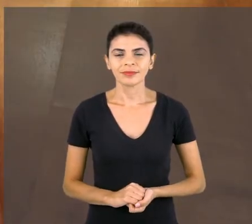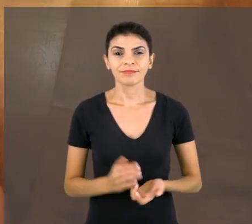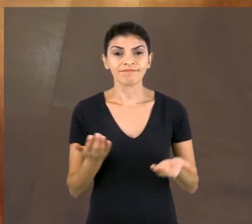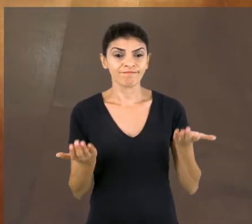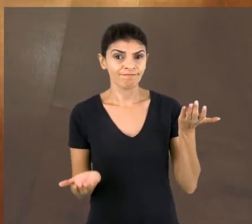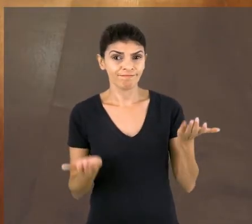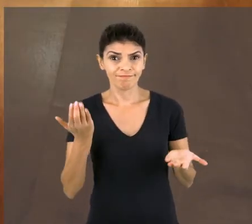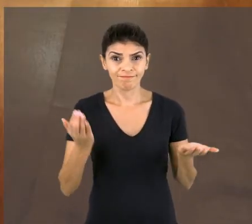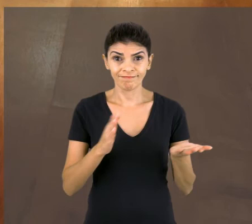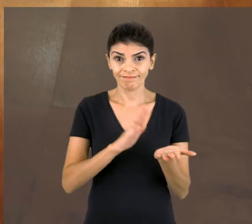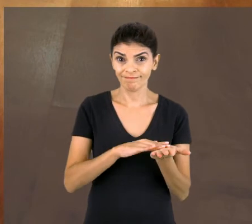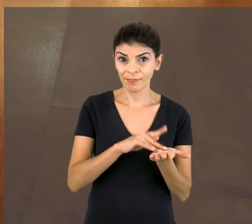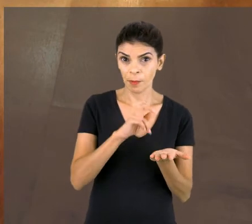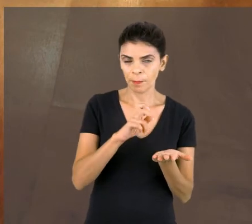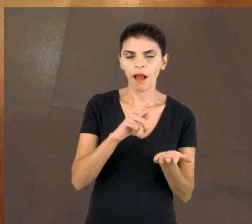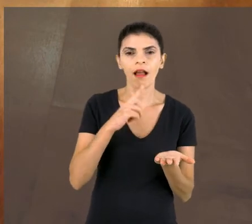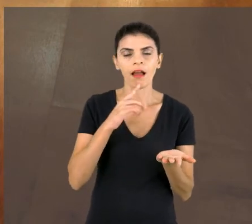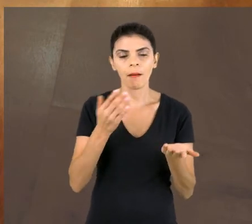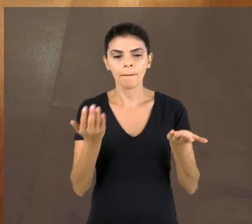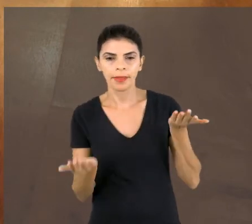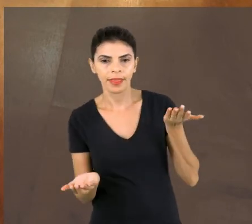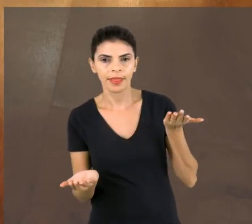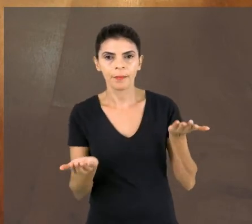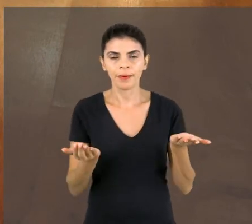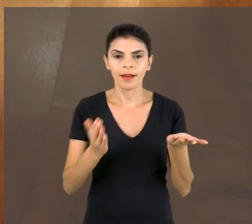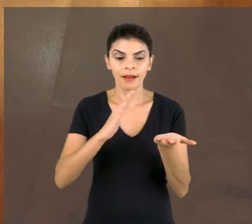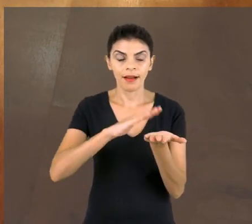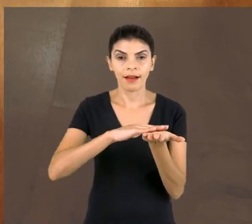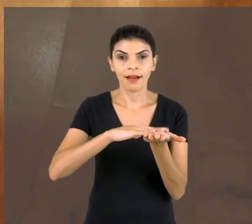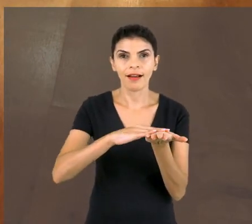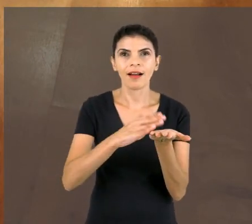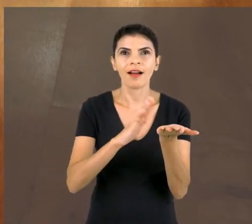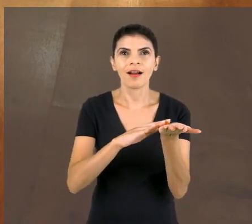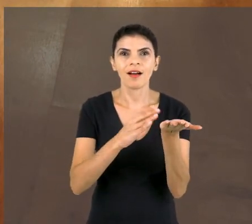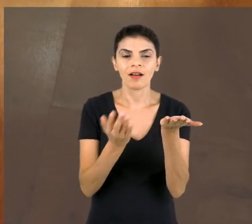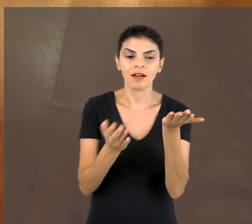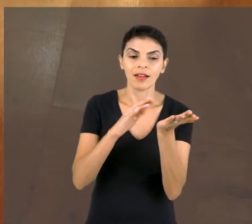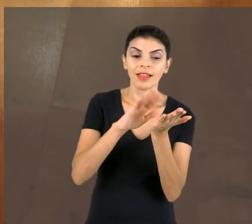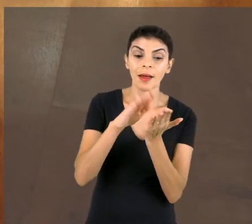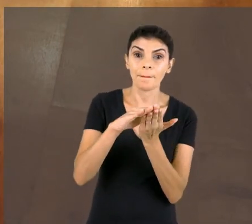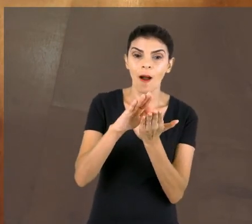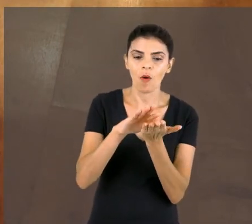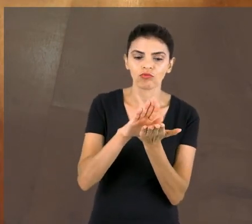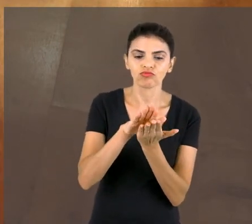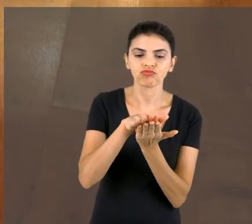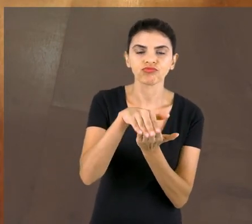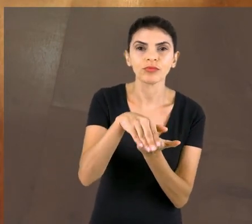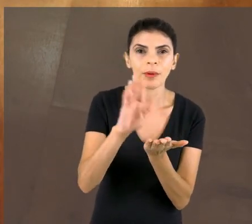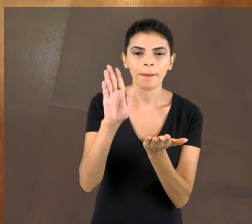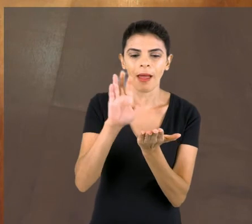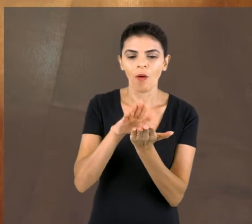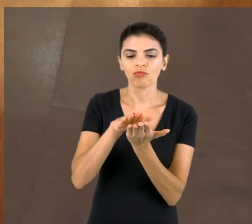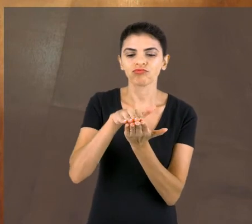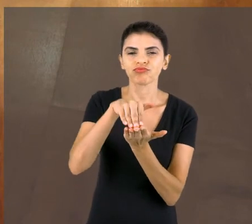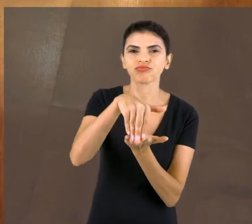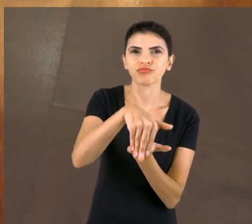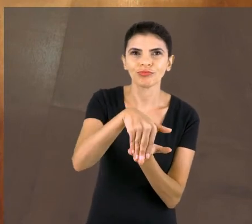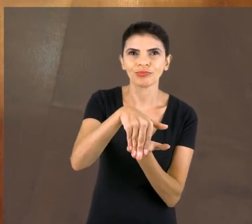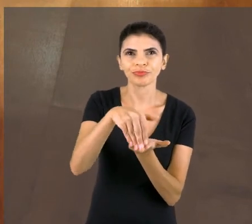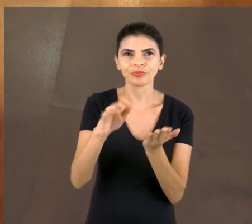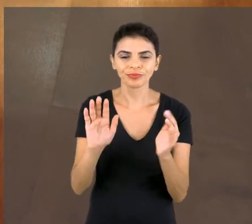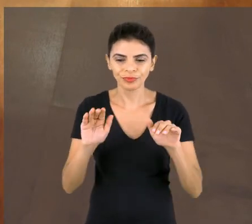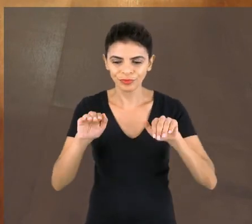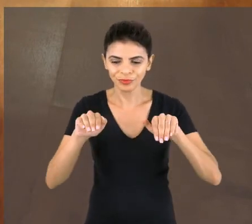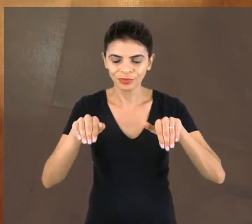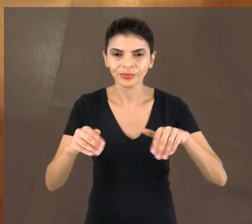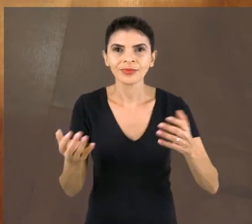Para transferir para um pé, a volante transfere o peso para a borda externa, deixando cair para o dedinho da mão do portô